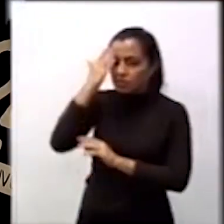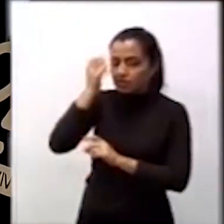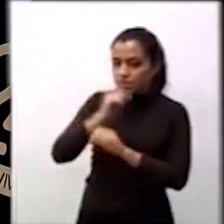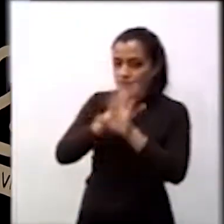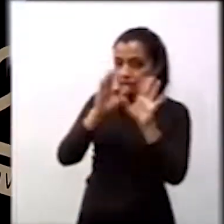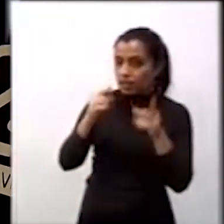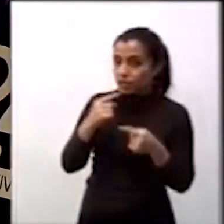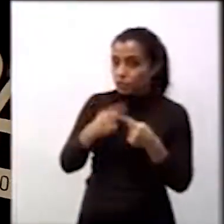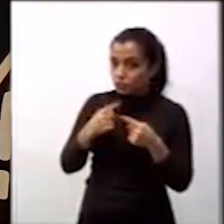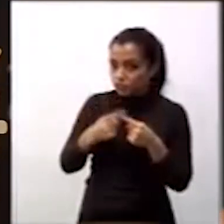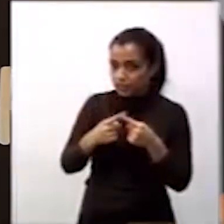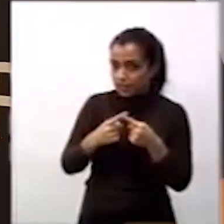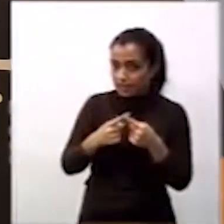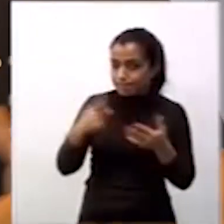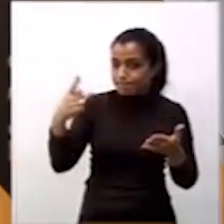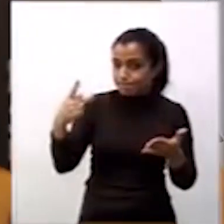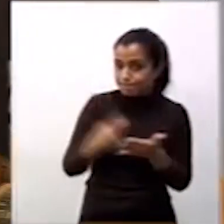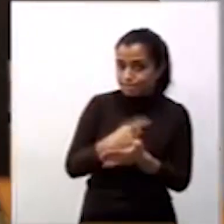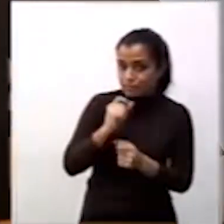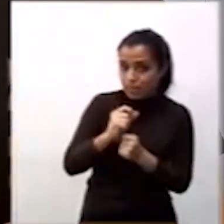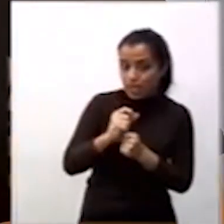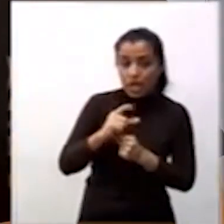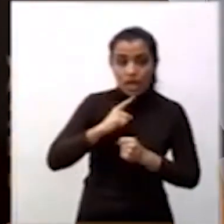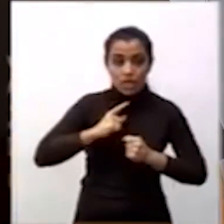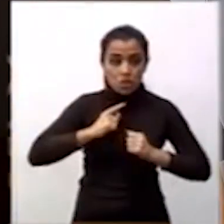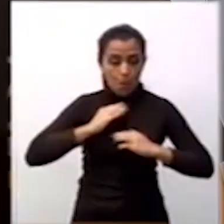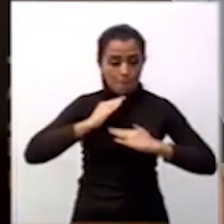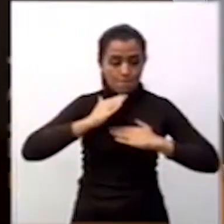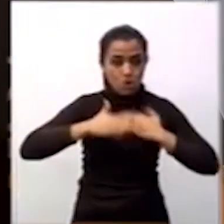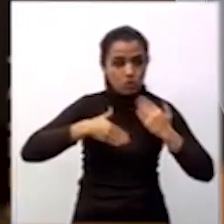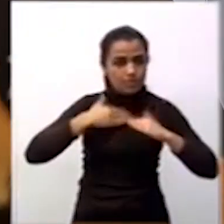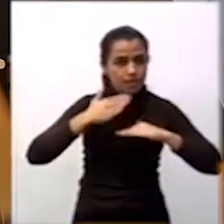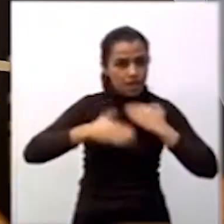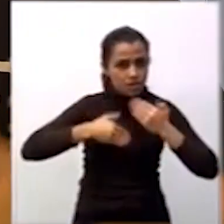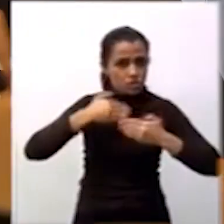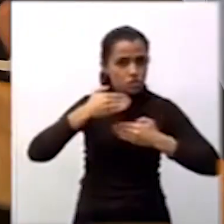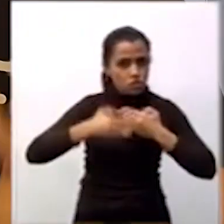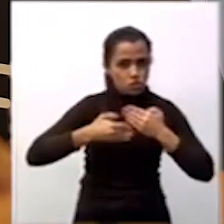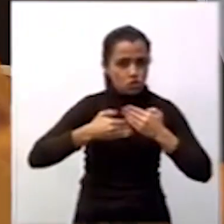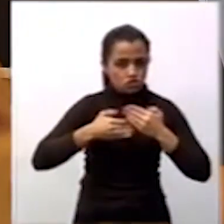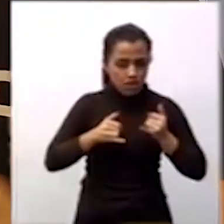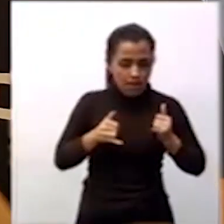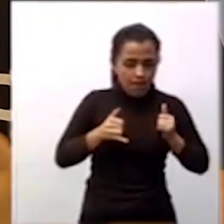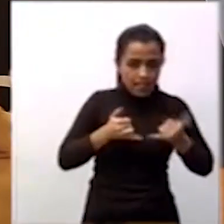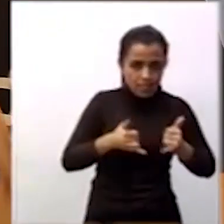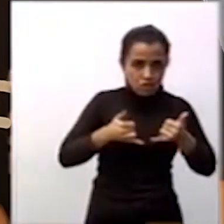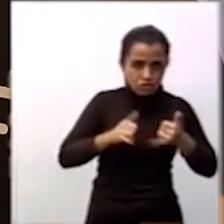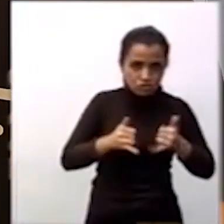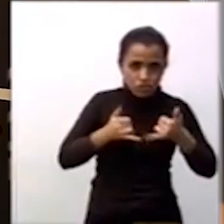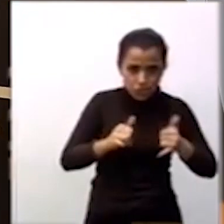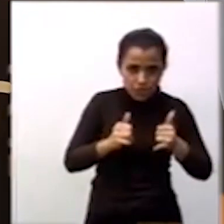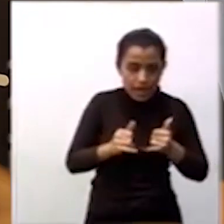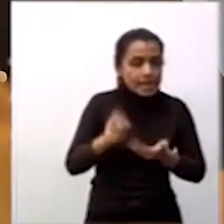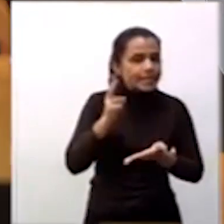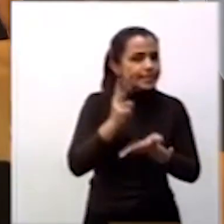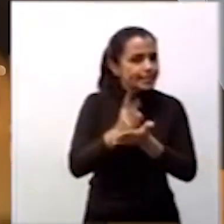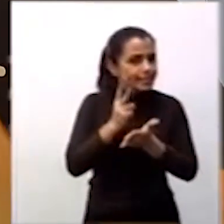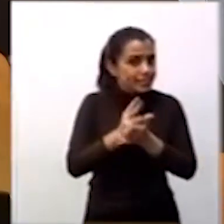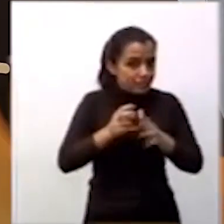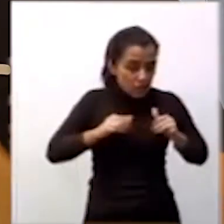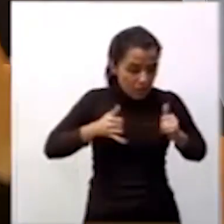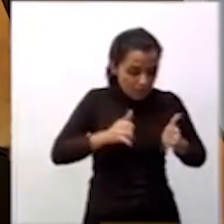O que acontece é que em todo o processo de transformação de energia, sempre tem uma parte da energia que